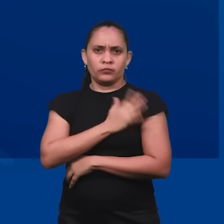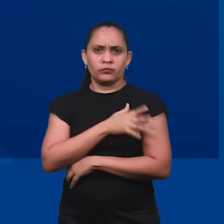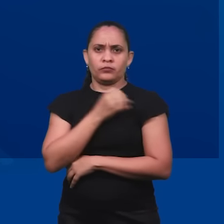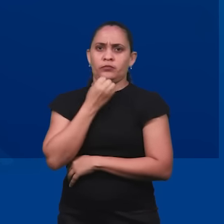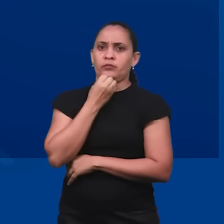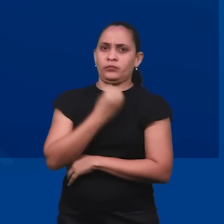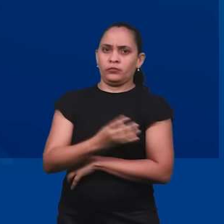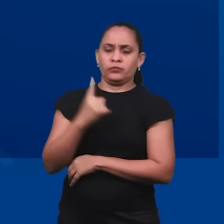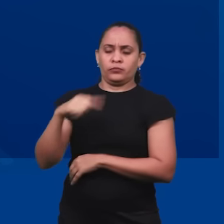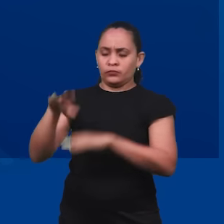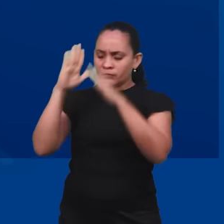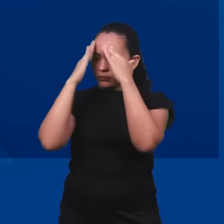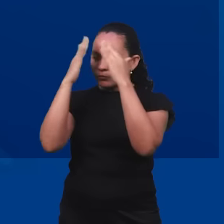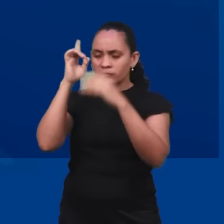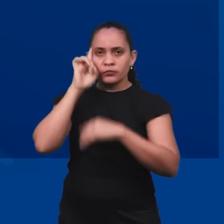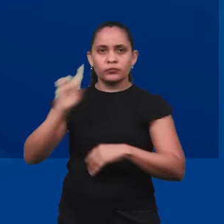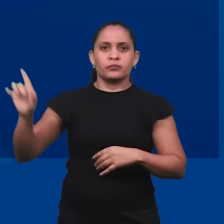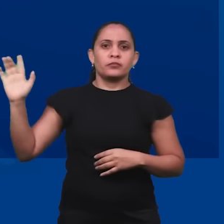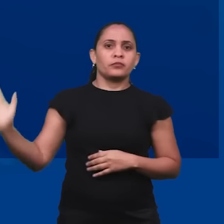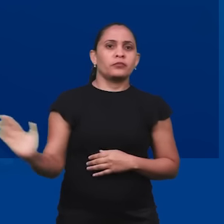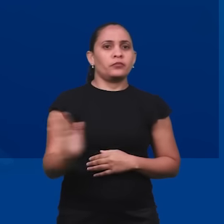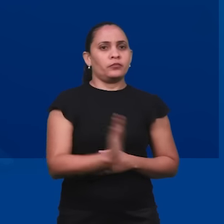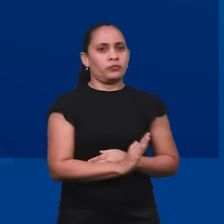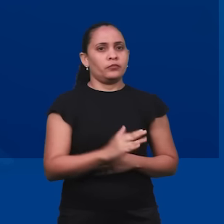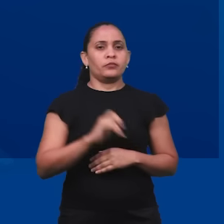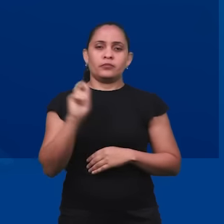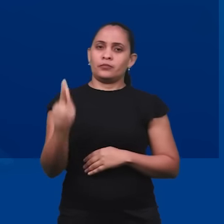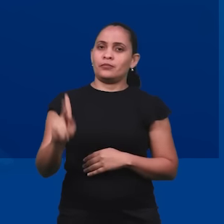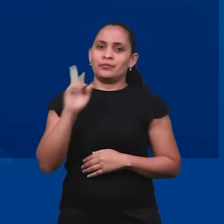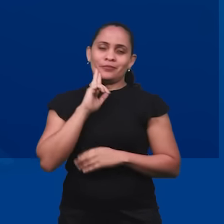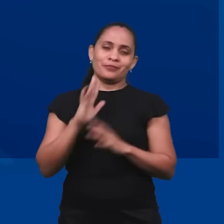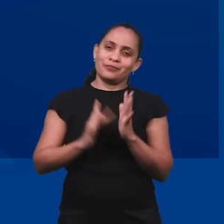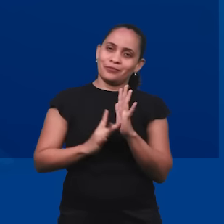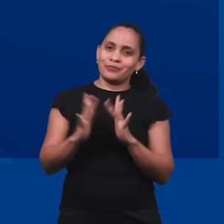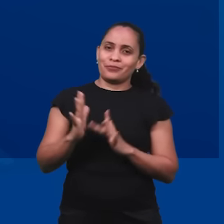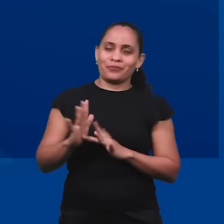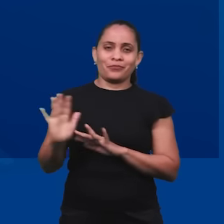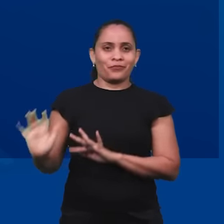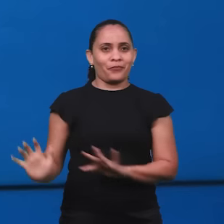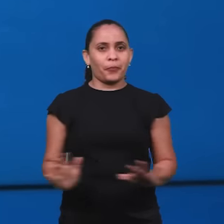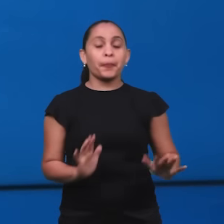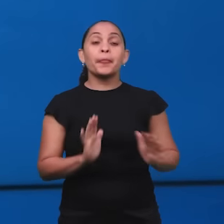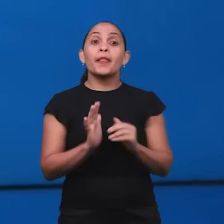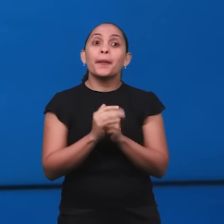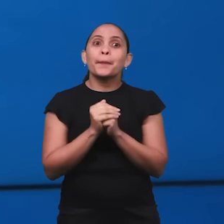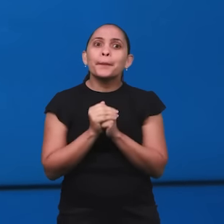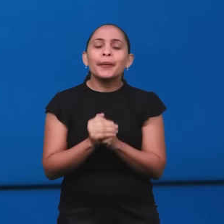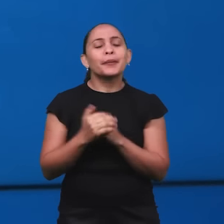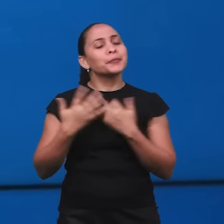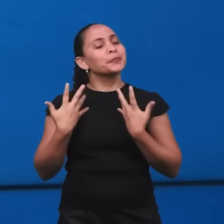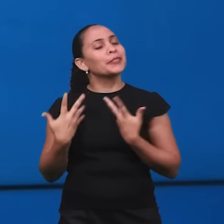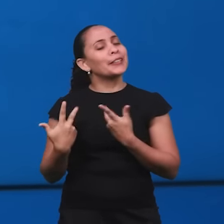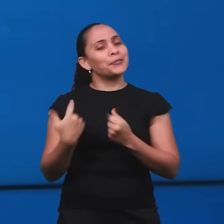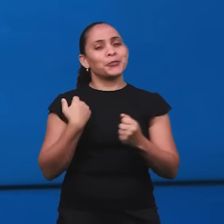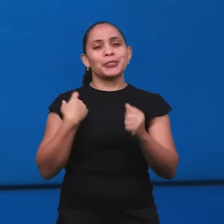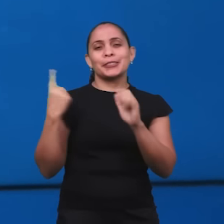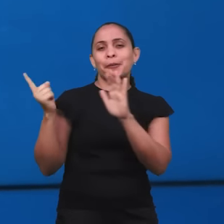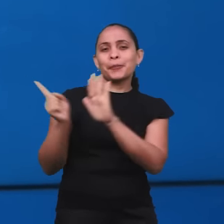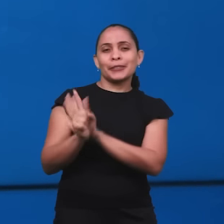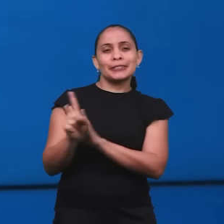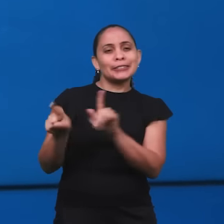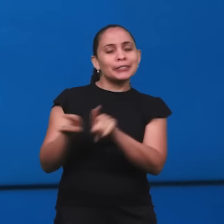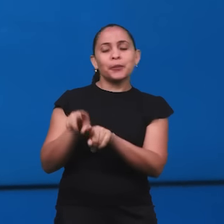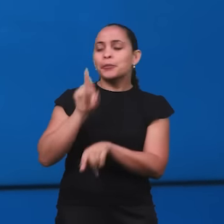hará todo lo que yo quiera. La paz del Senhor Jesus, hermanos. Amém, irmãos? Maravilhosa a pergunta,